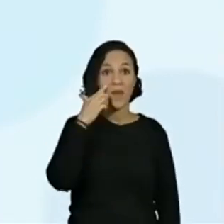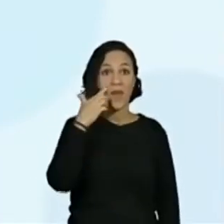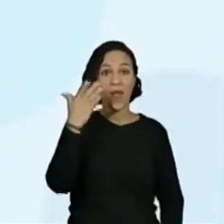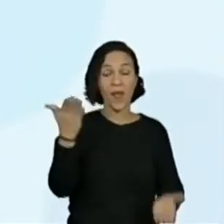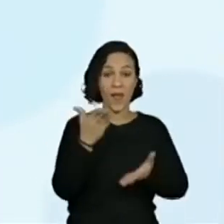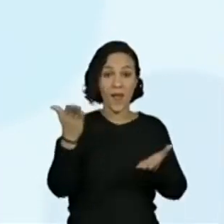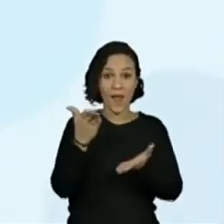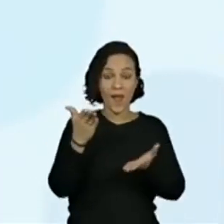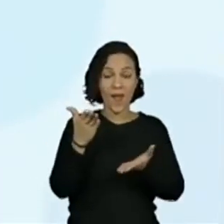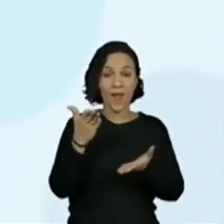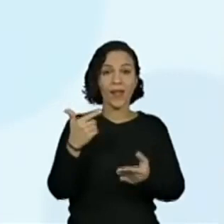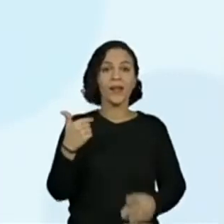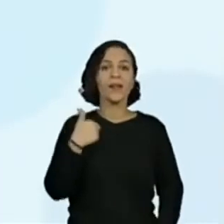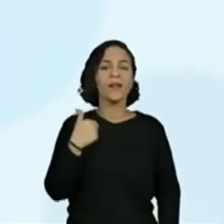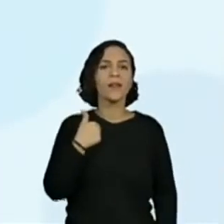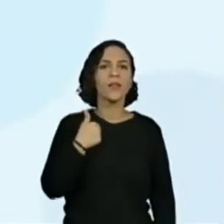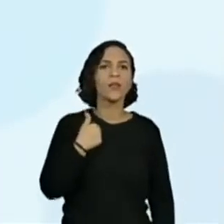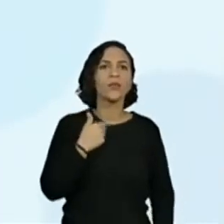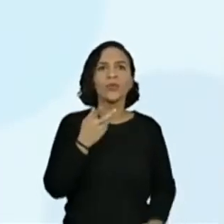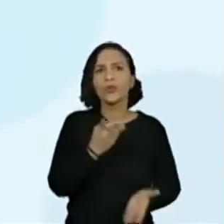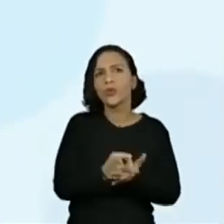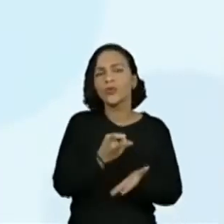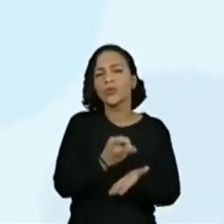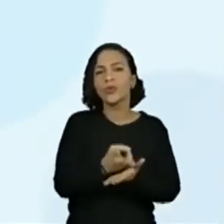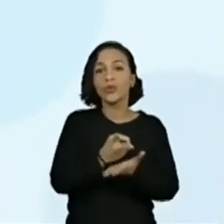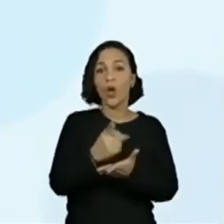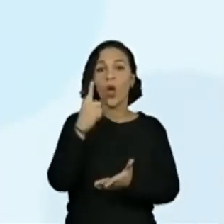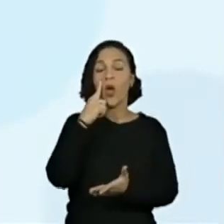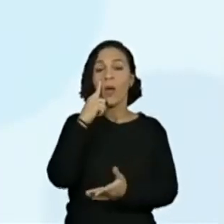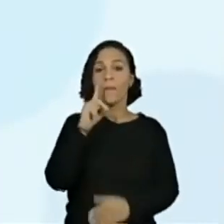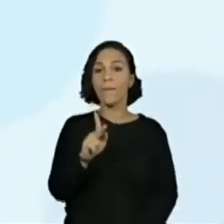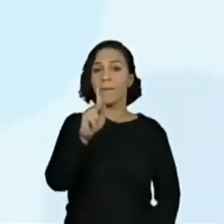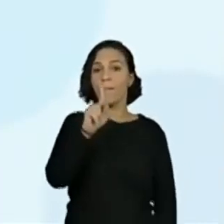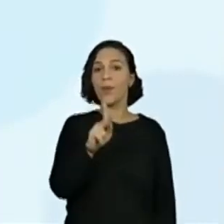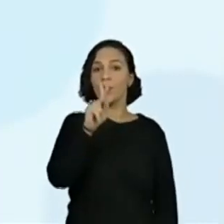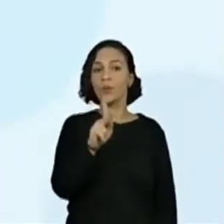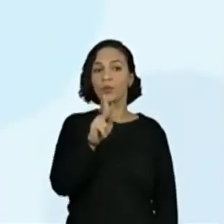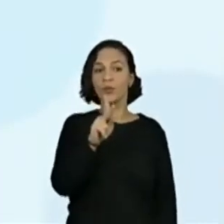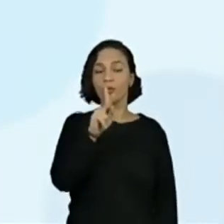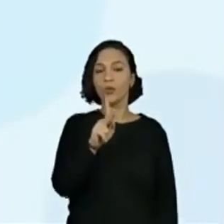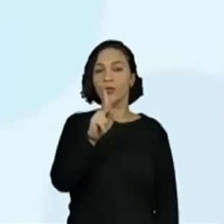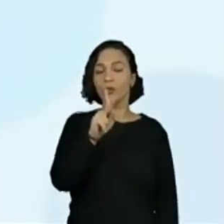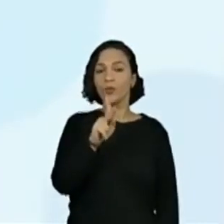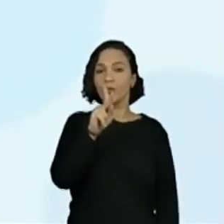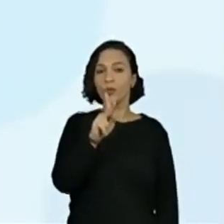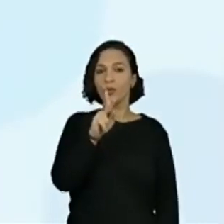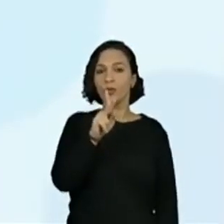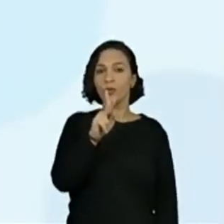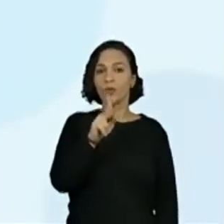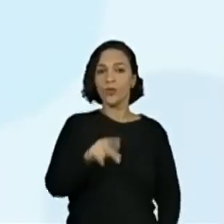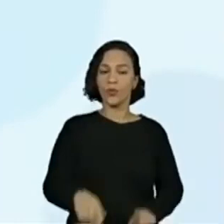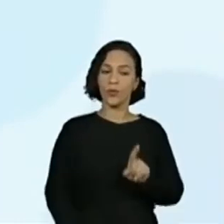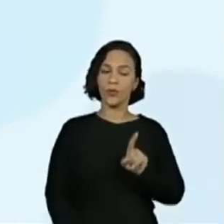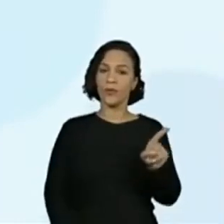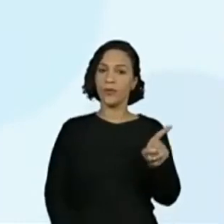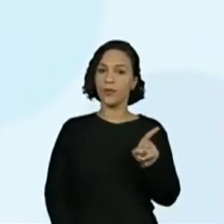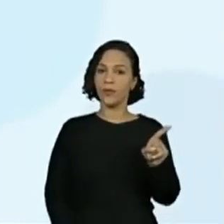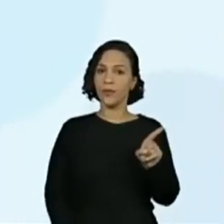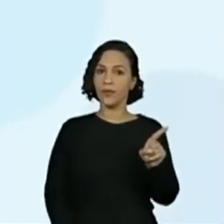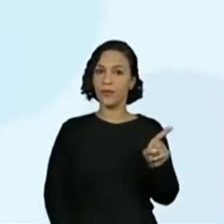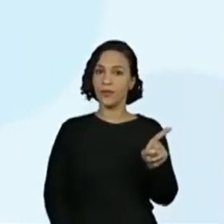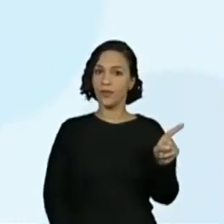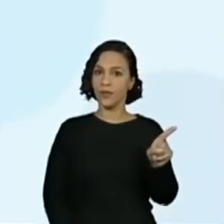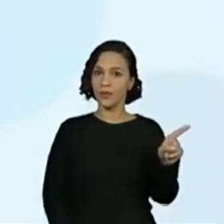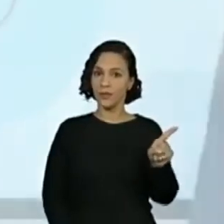Eu estou de frente para o posto. Pensando que eu estou de frente. O posto estará do meu lado esquerdo. Isso. E o banco